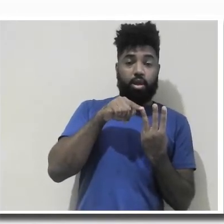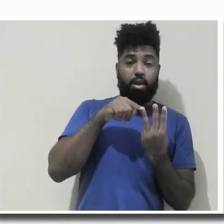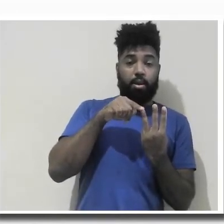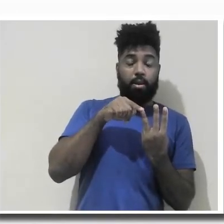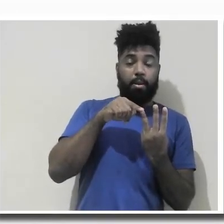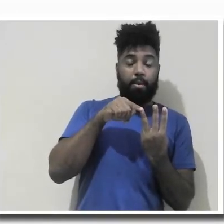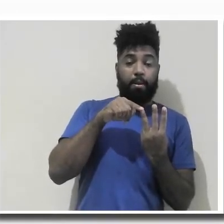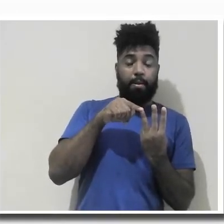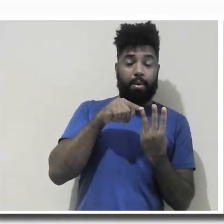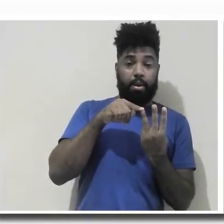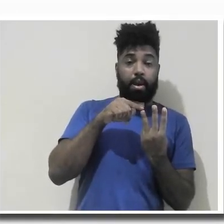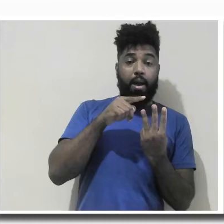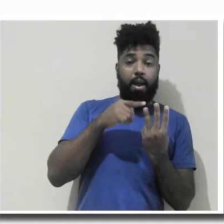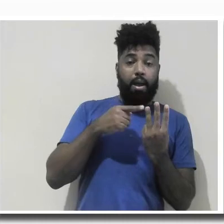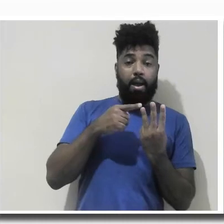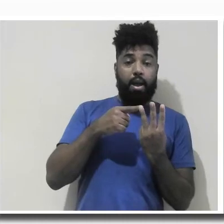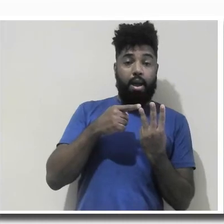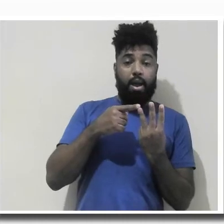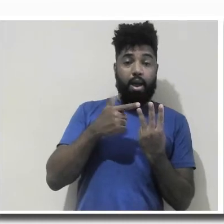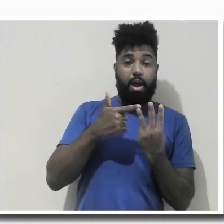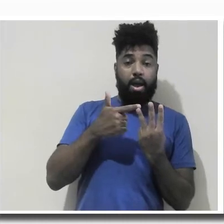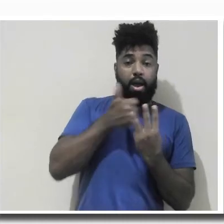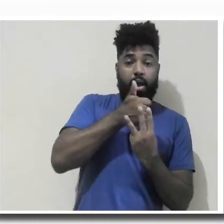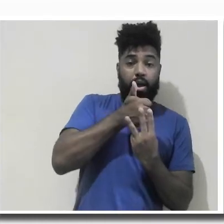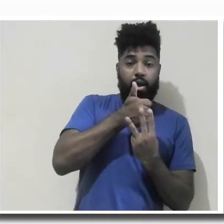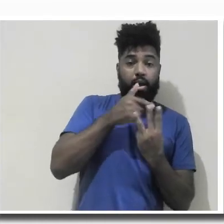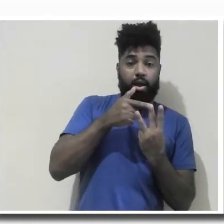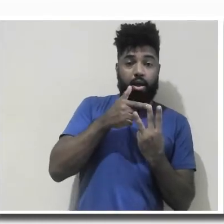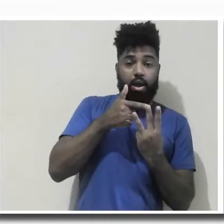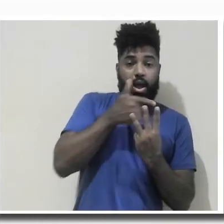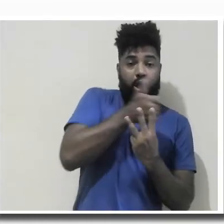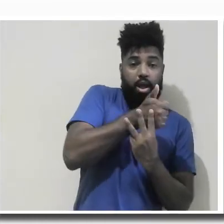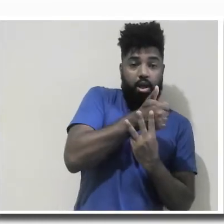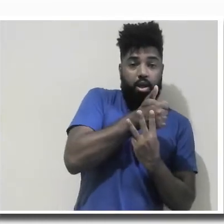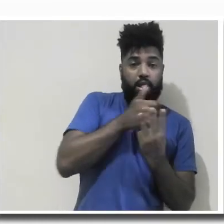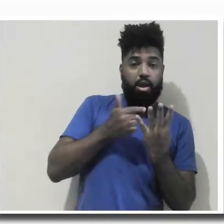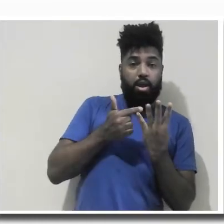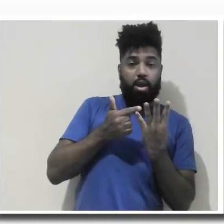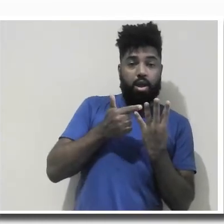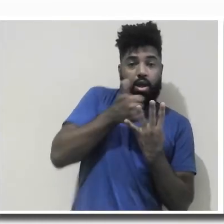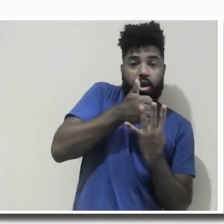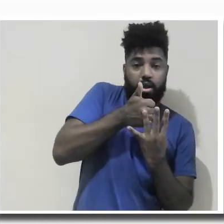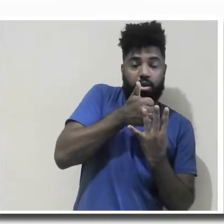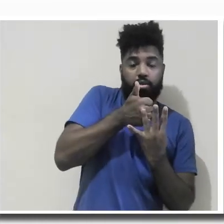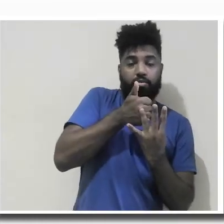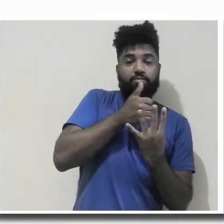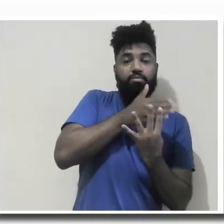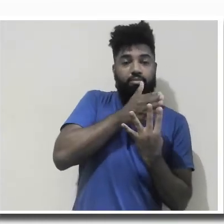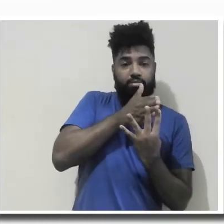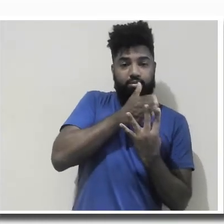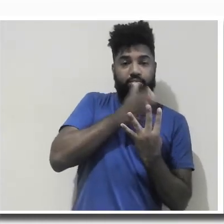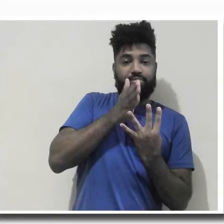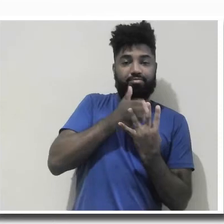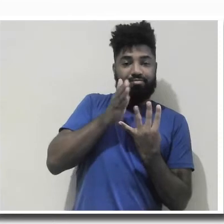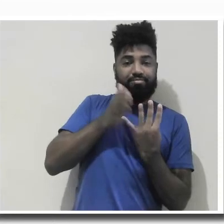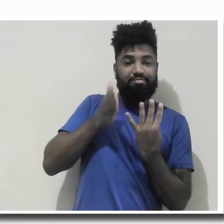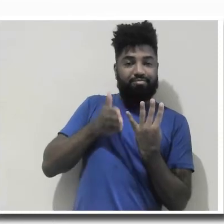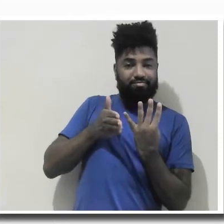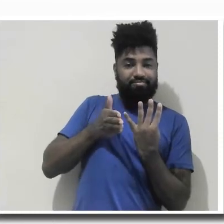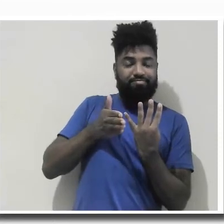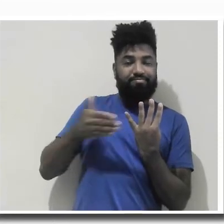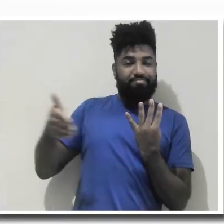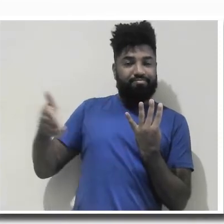assim sucessivamente. Então conseguimos estabelecer esta ordenação dos